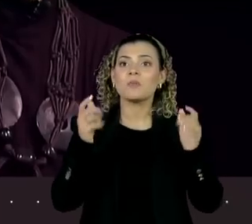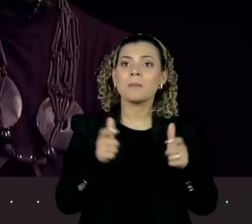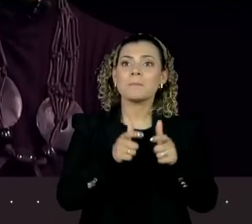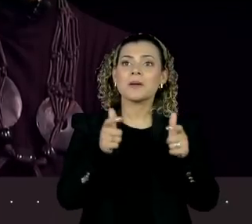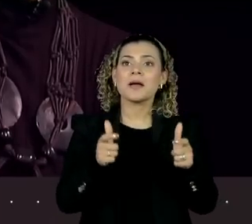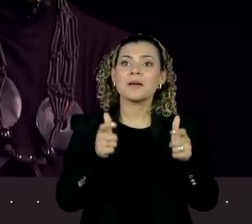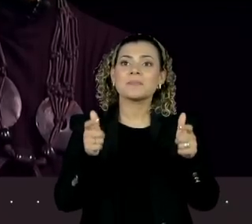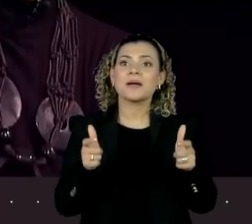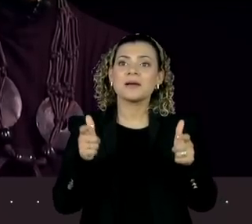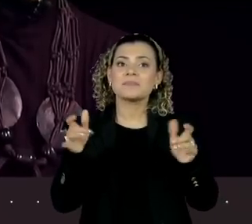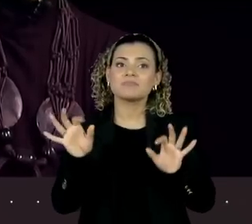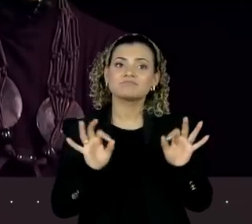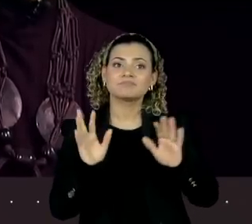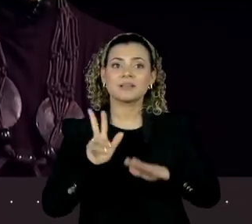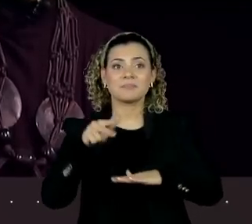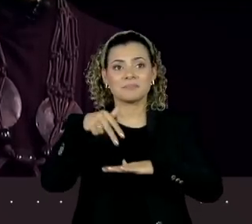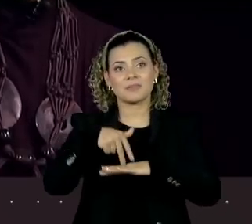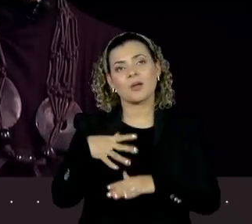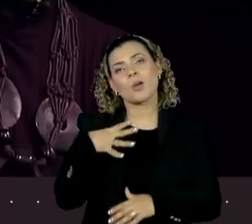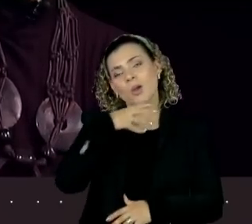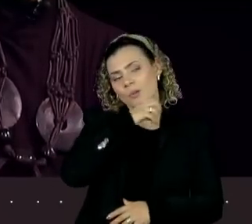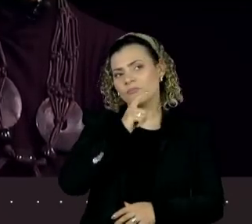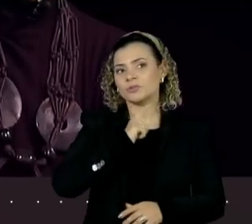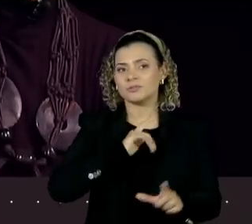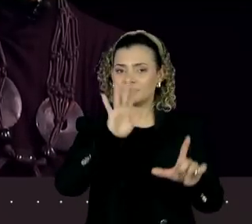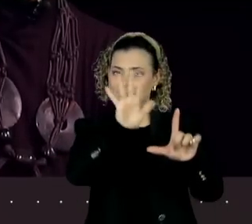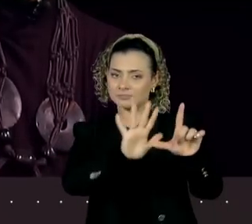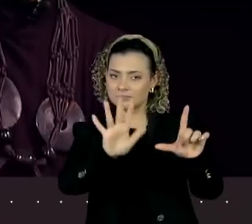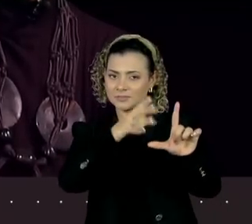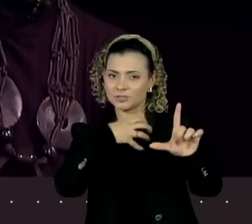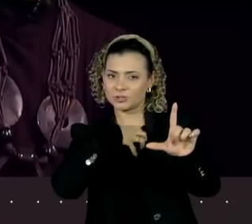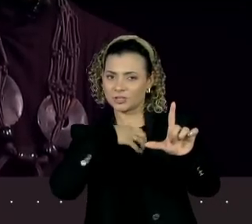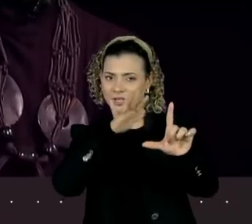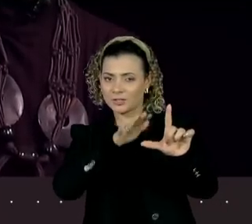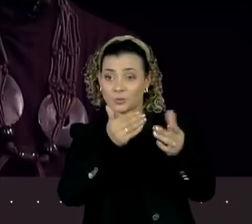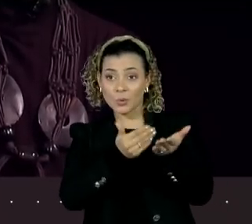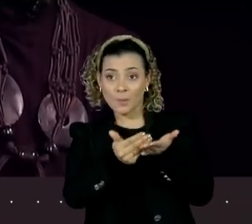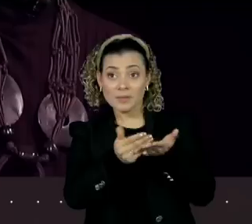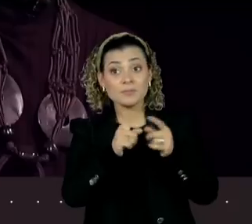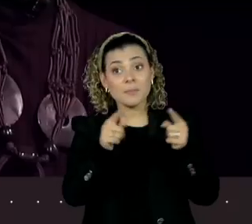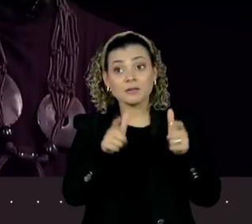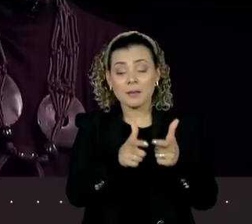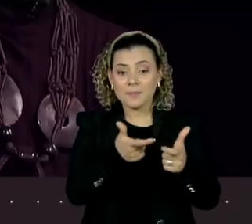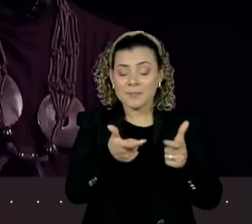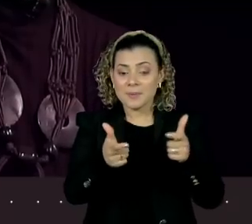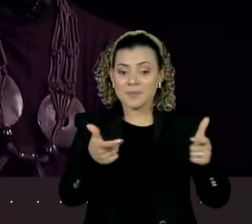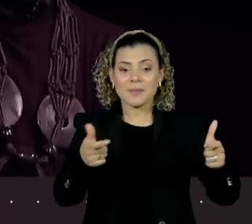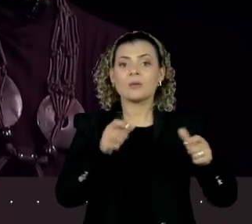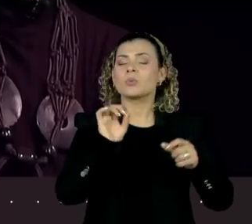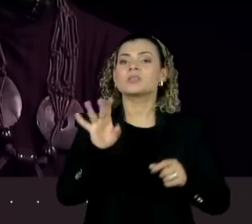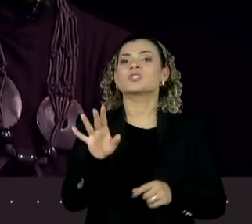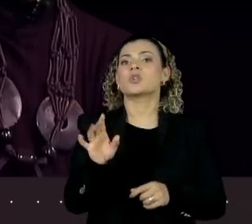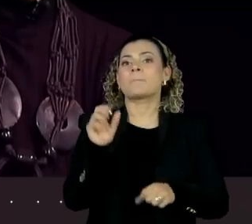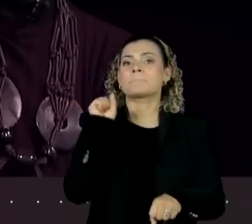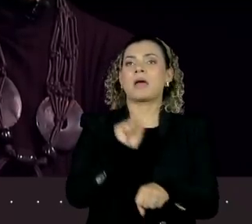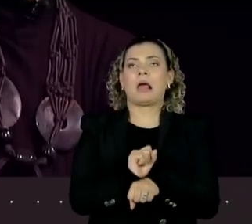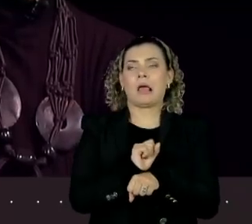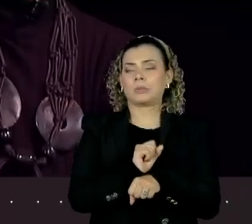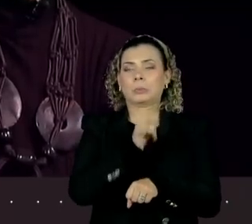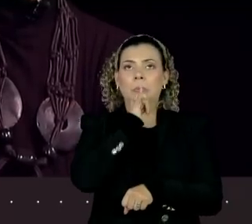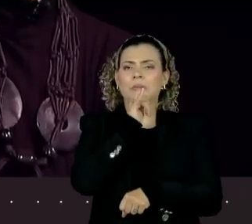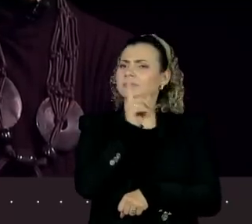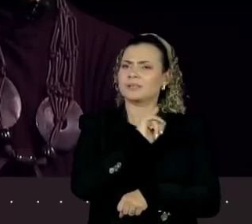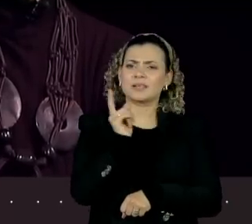sendo produzido e tal. Claro que tinha uma estética inicial, mas ele crescia muito. Ele não era um show estático, ele ia